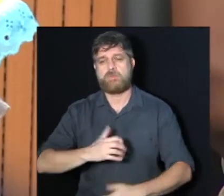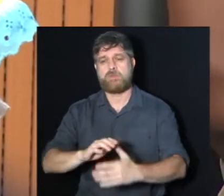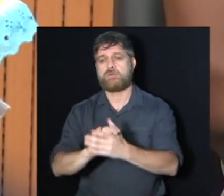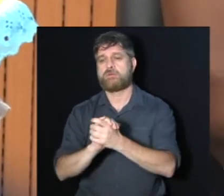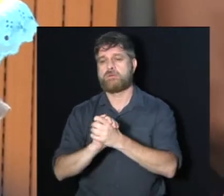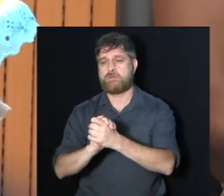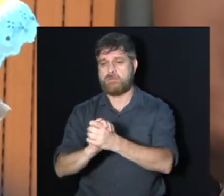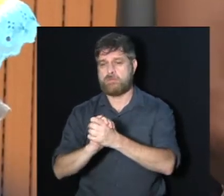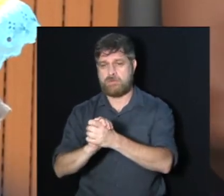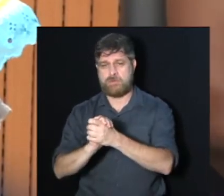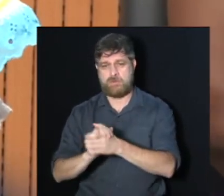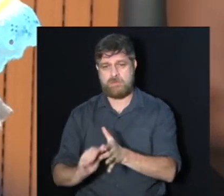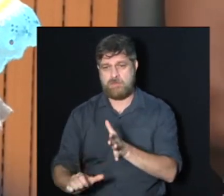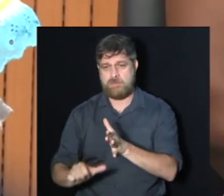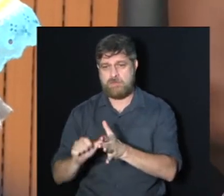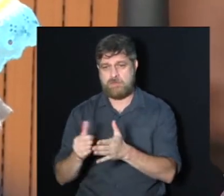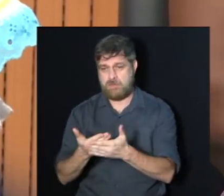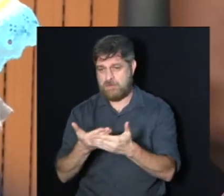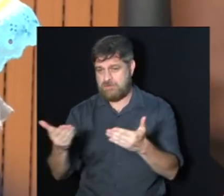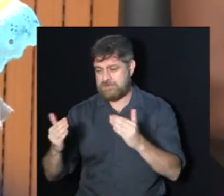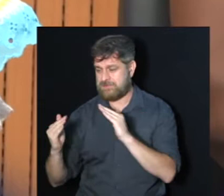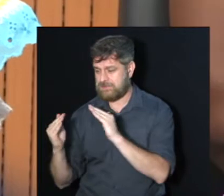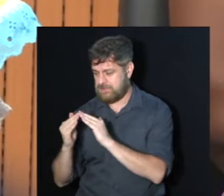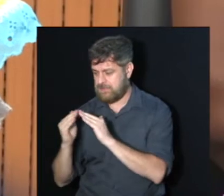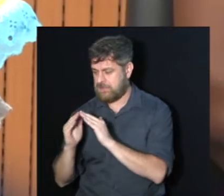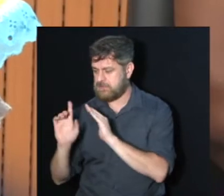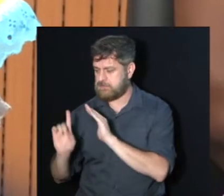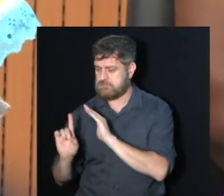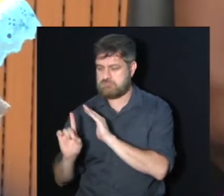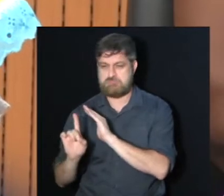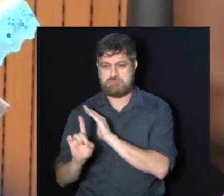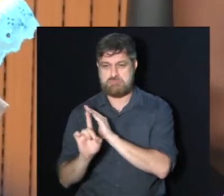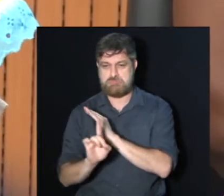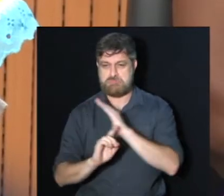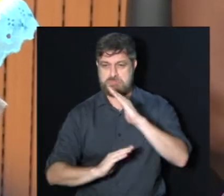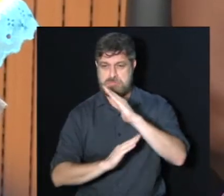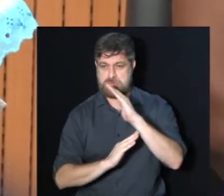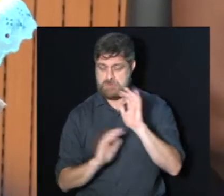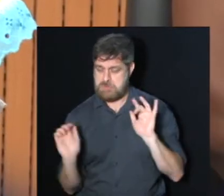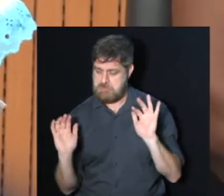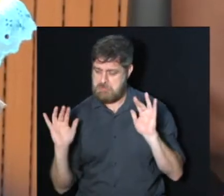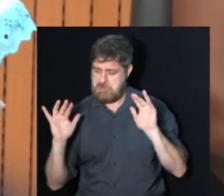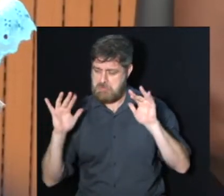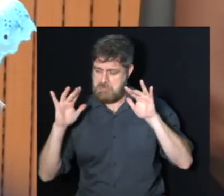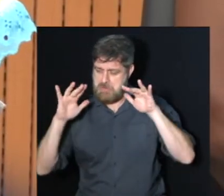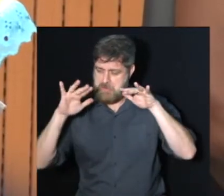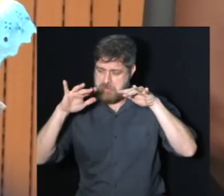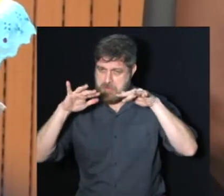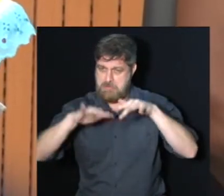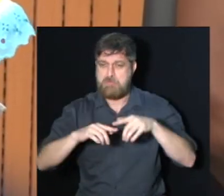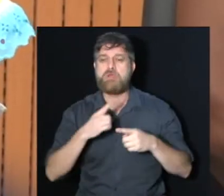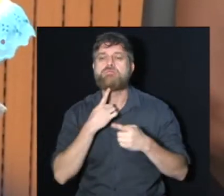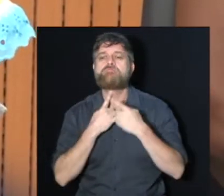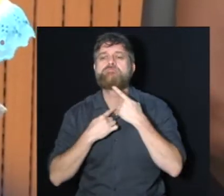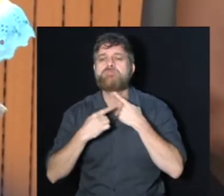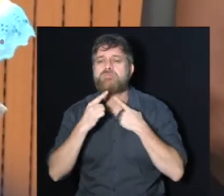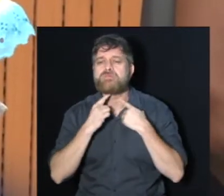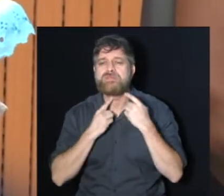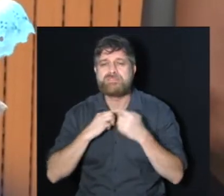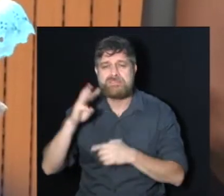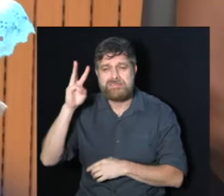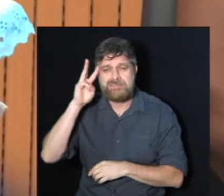cumprimentar primeiro vocês que saíram aí de casa e que teve essa disposição, né, de numa